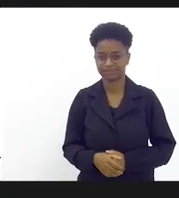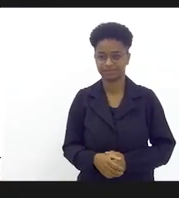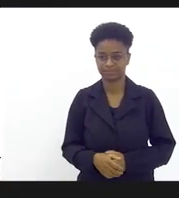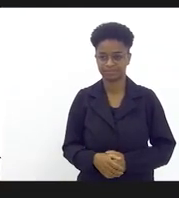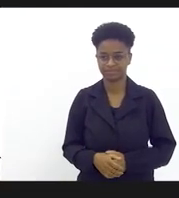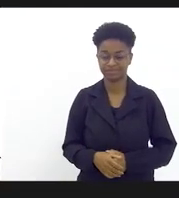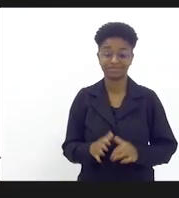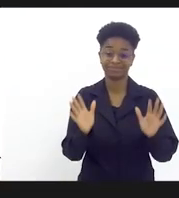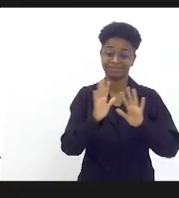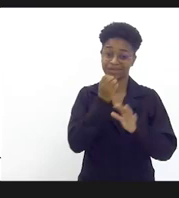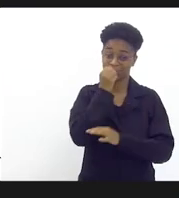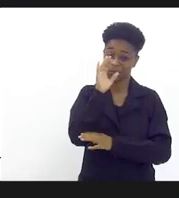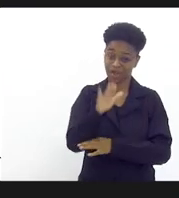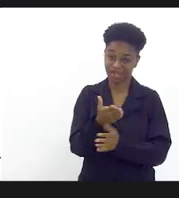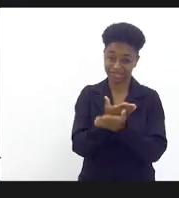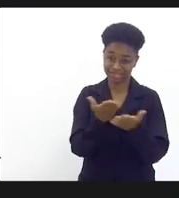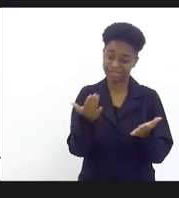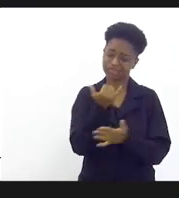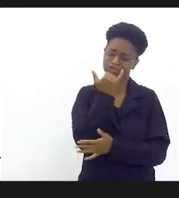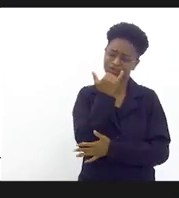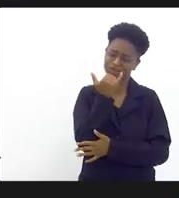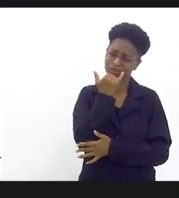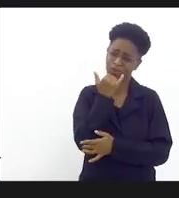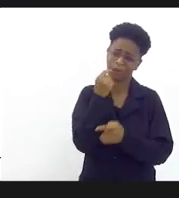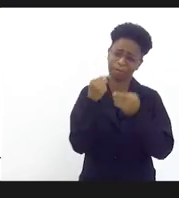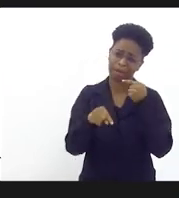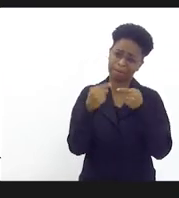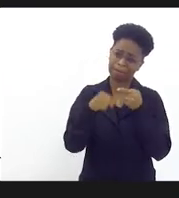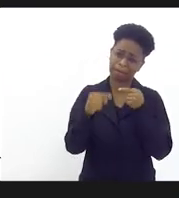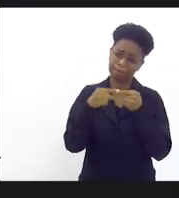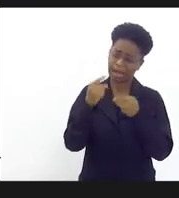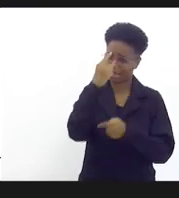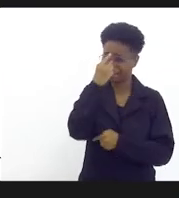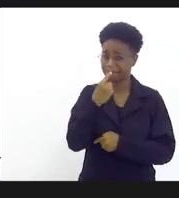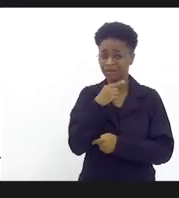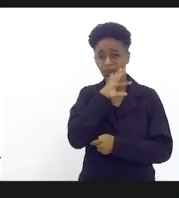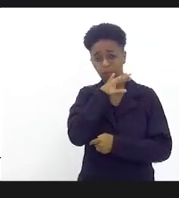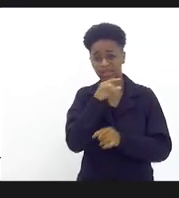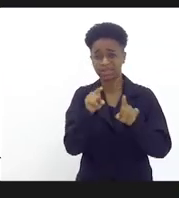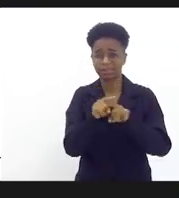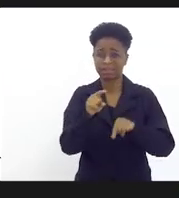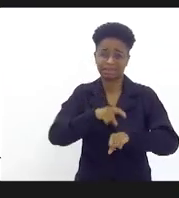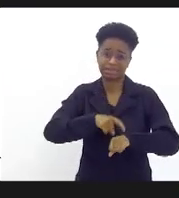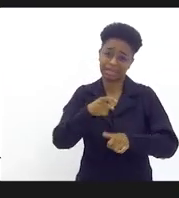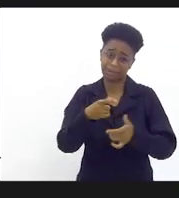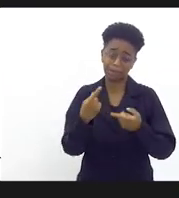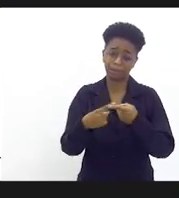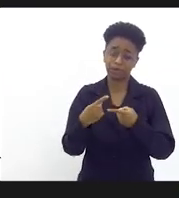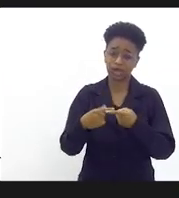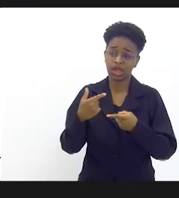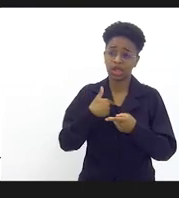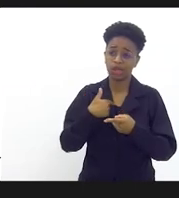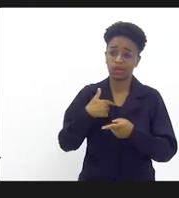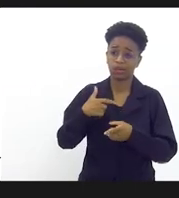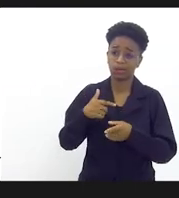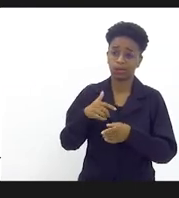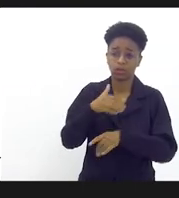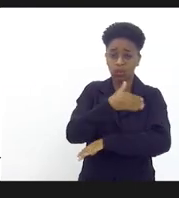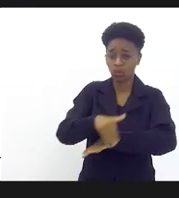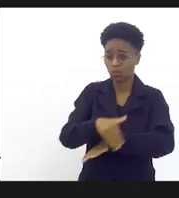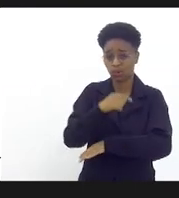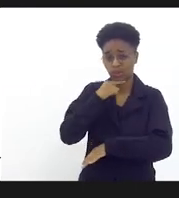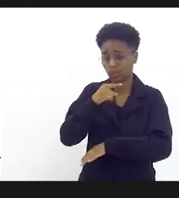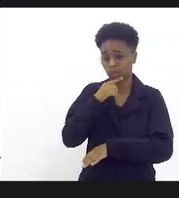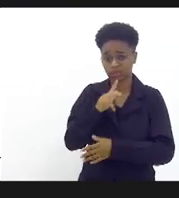Perfeito, querido. Oi, gente, boa tarde. Desculpa pela qualidade da imagem e pelo tempo, porque eu estava no caminho, eu não consegui me fazer